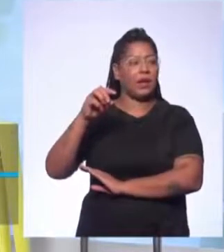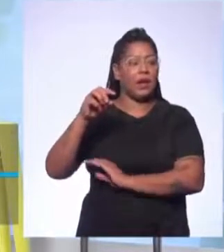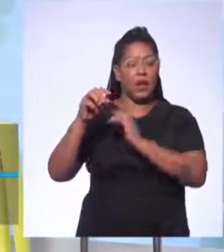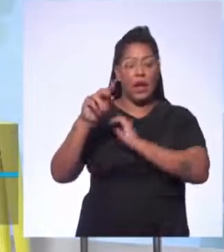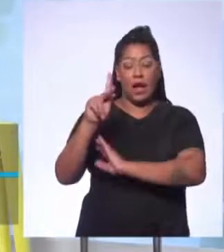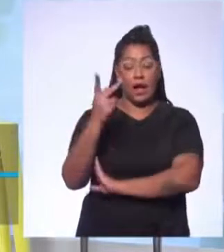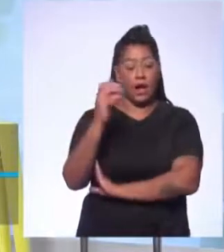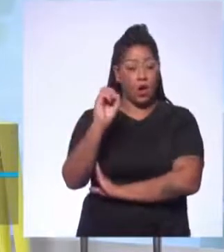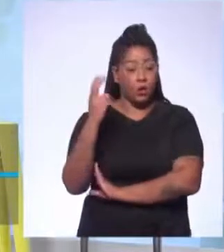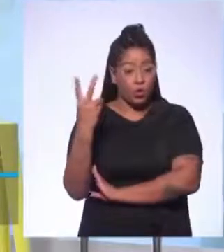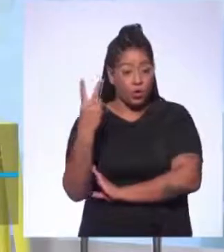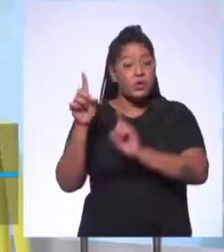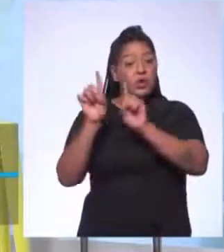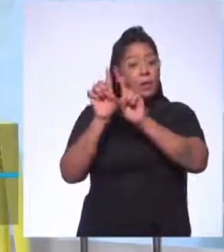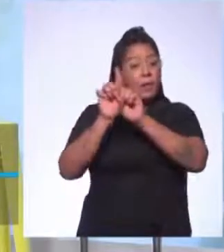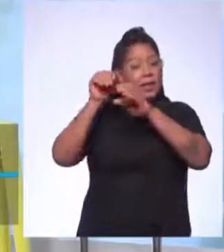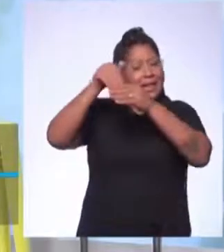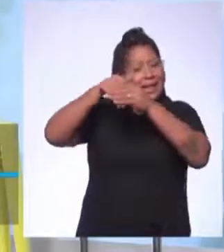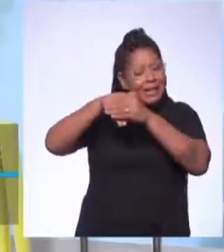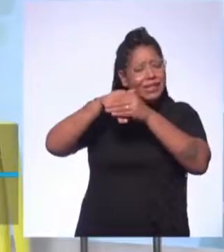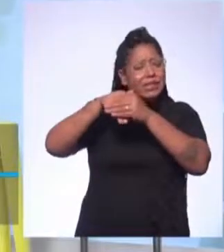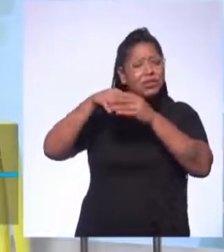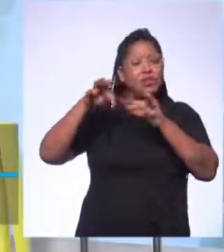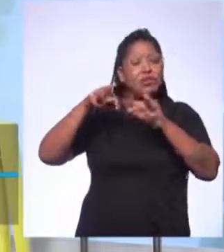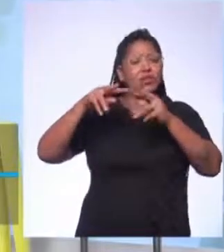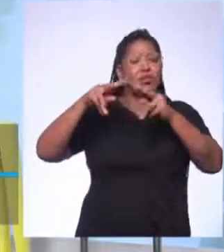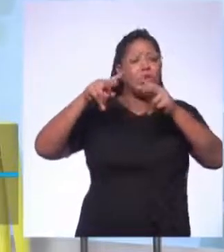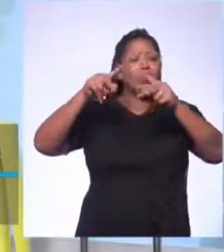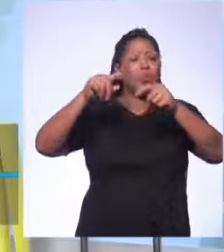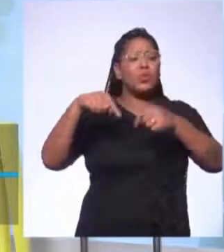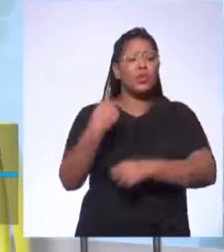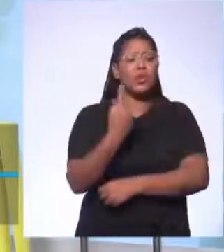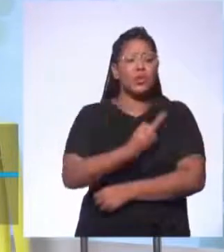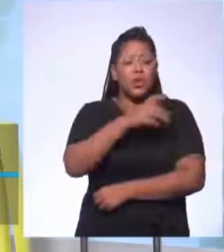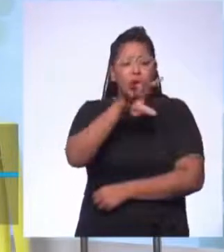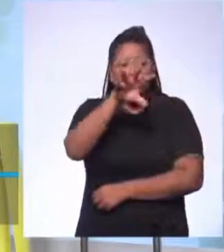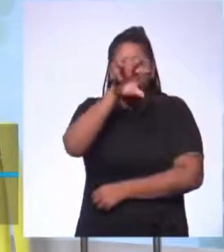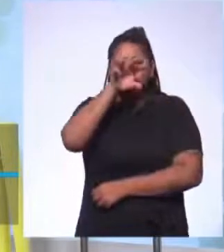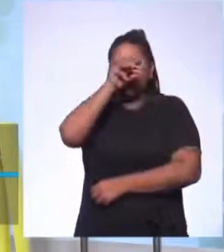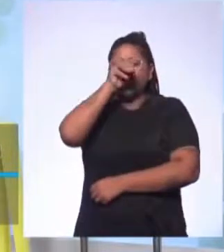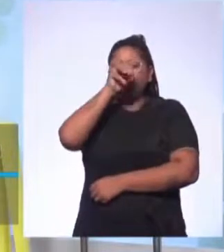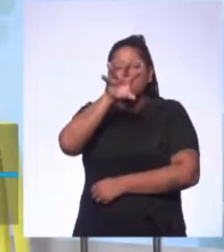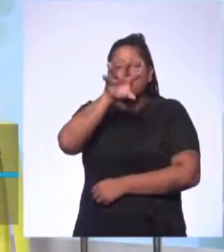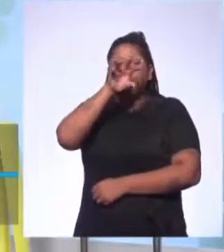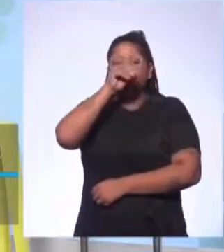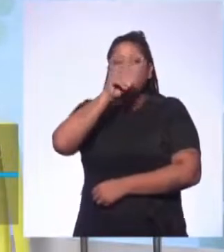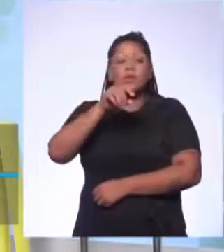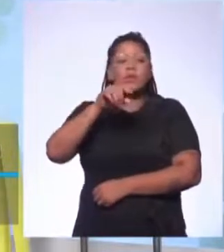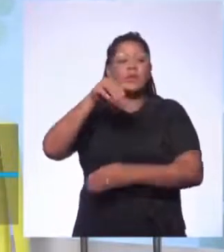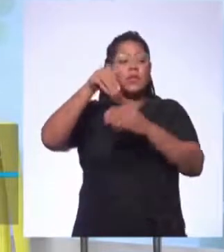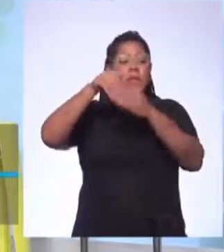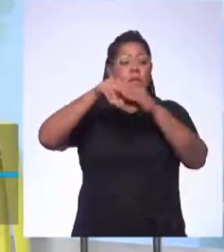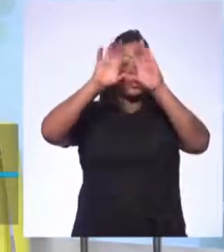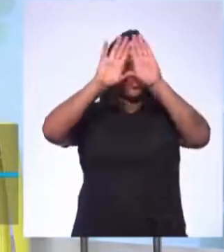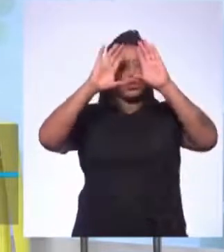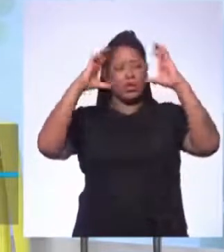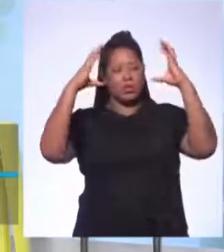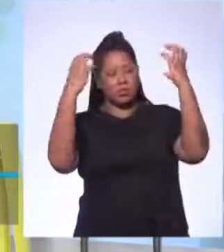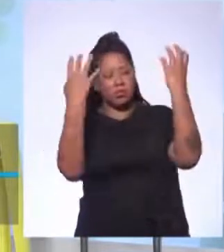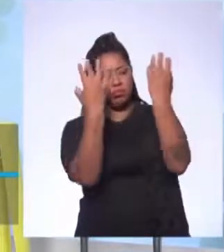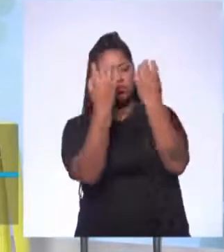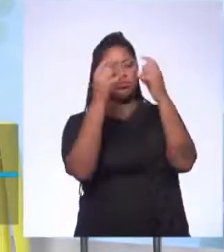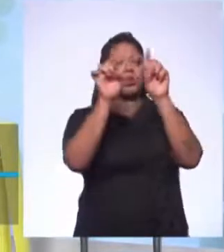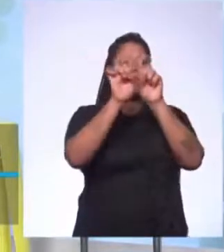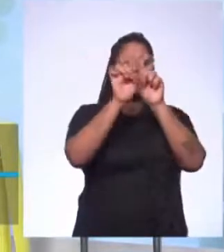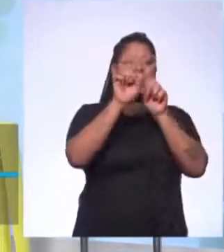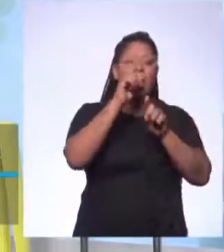elas são importantíssimas, ok, para a renovação do gás oxigênio do ar, mas nós temos também